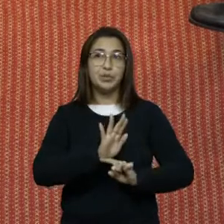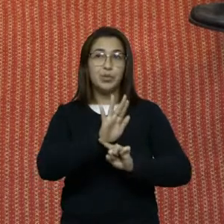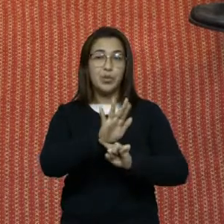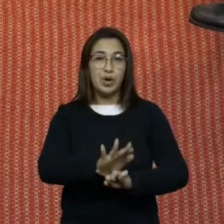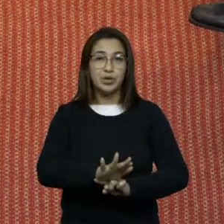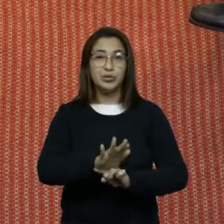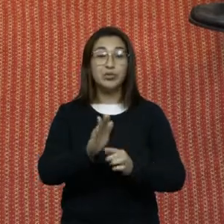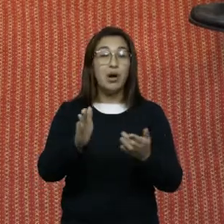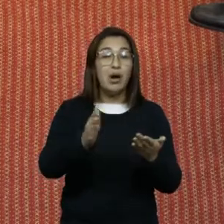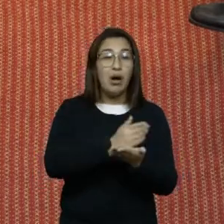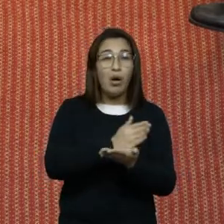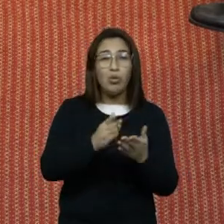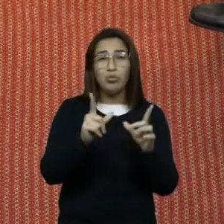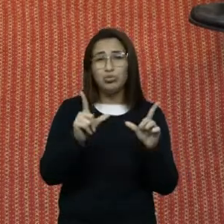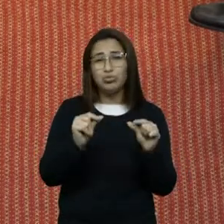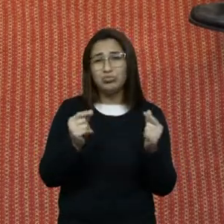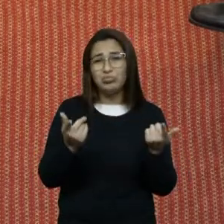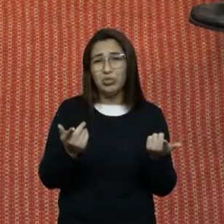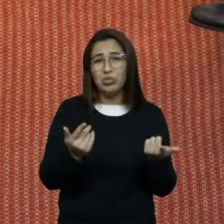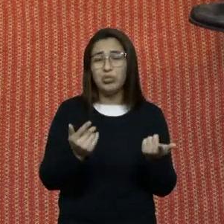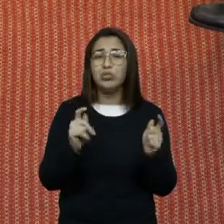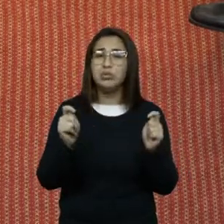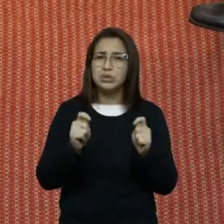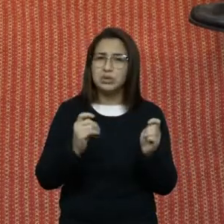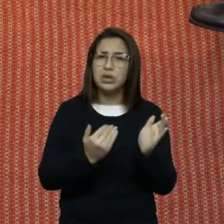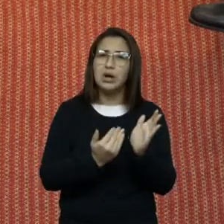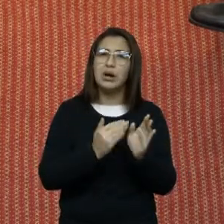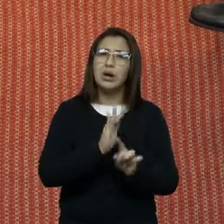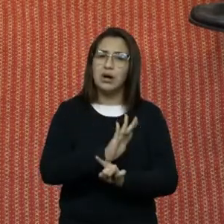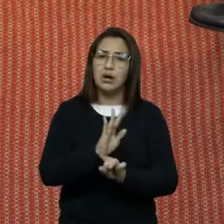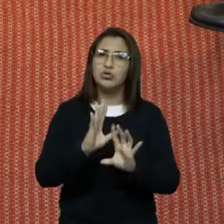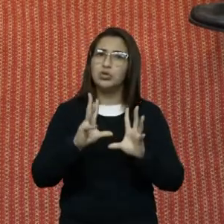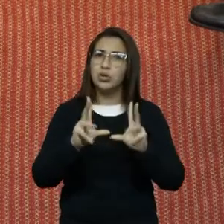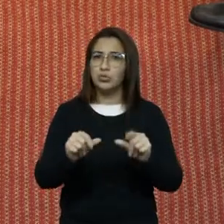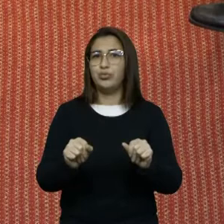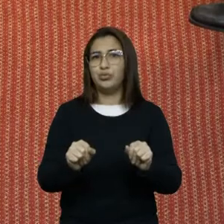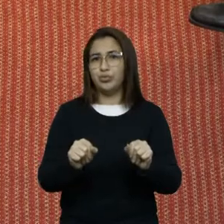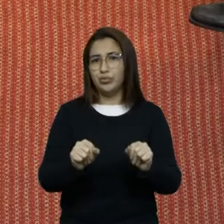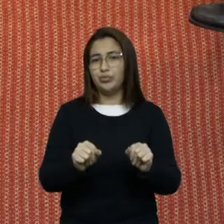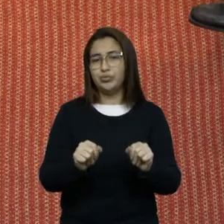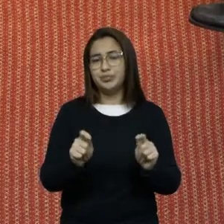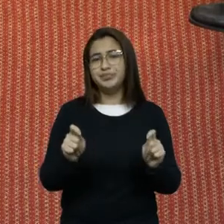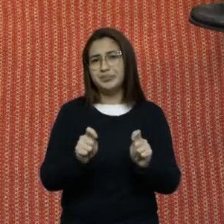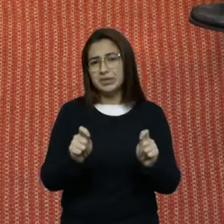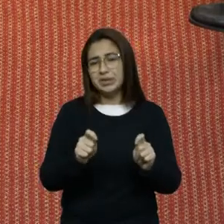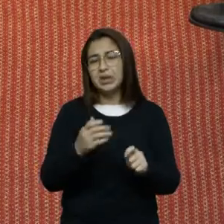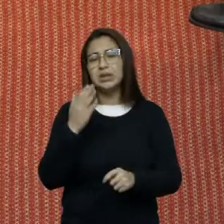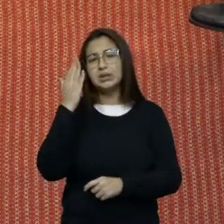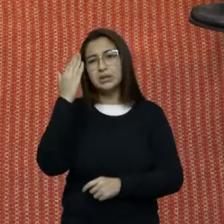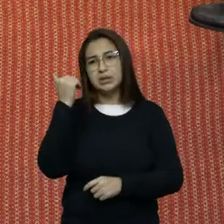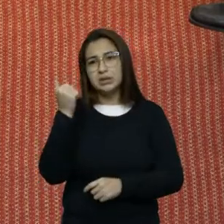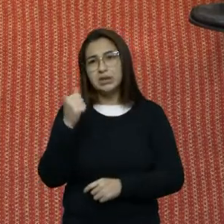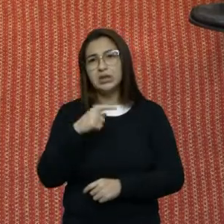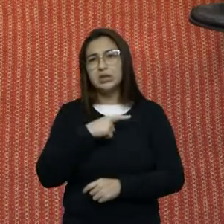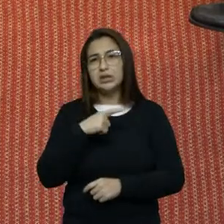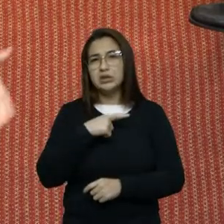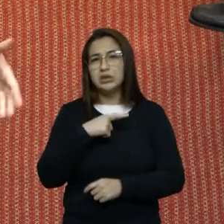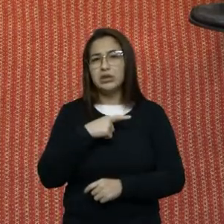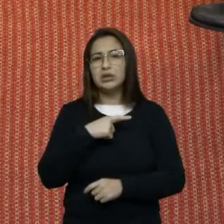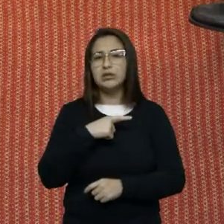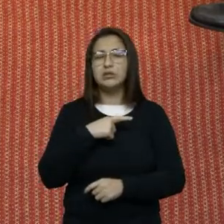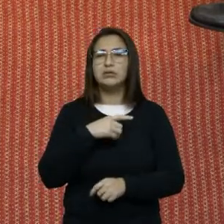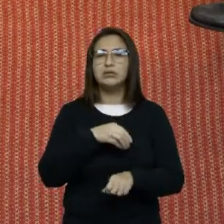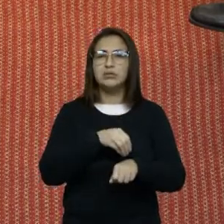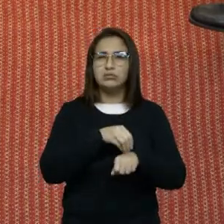parcialmente vamos ajudar totalmente Vamos fazer um gesto Eu sei que existe uma orientação do